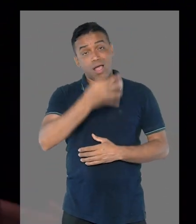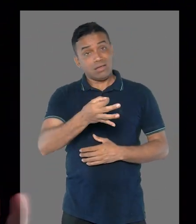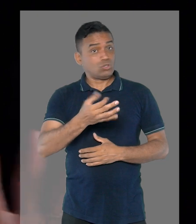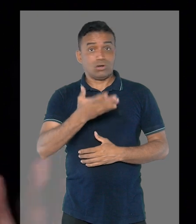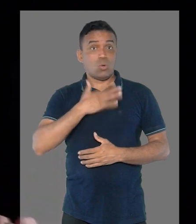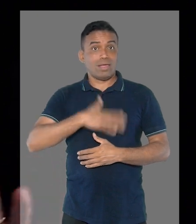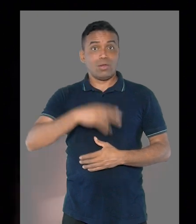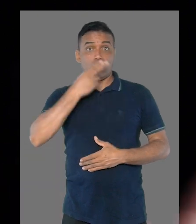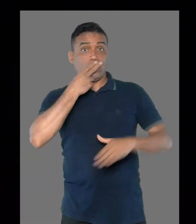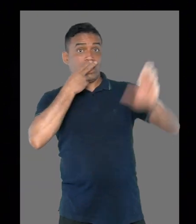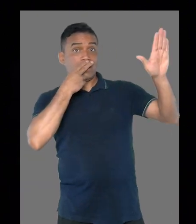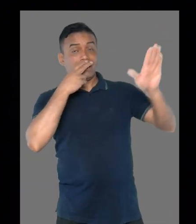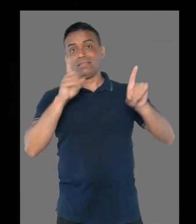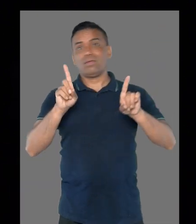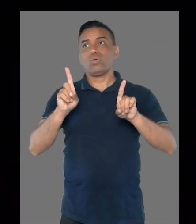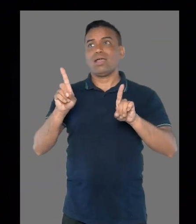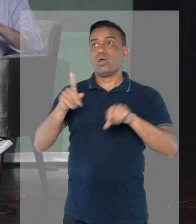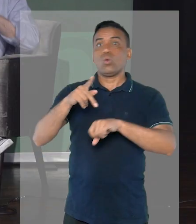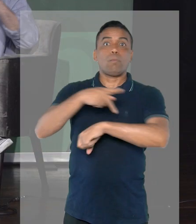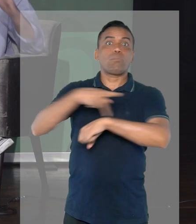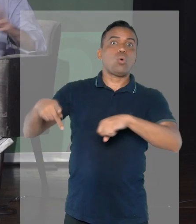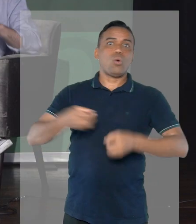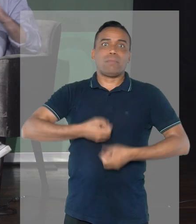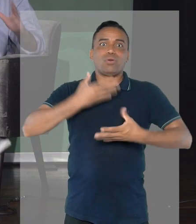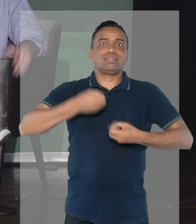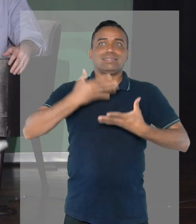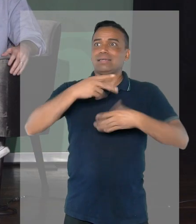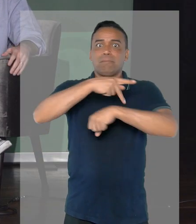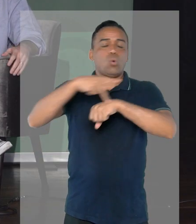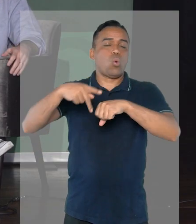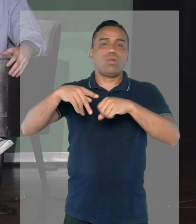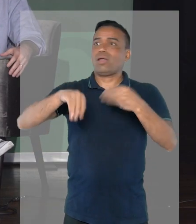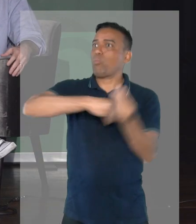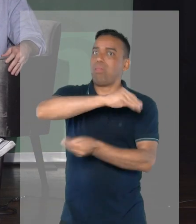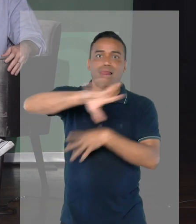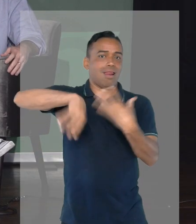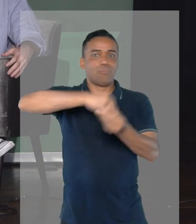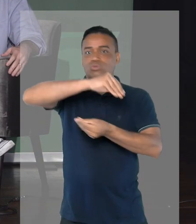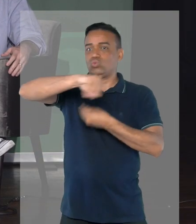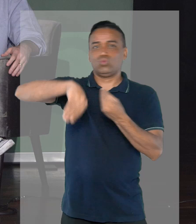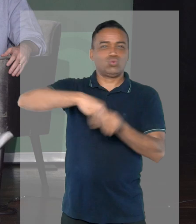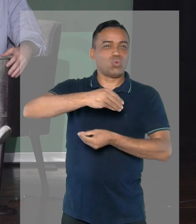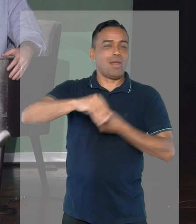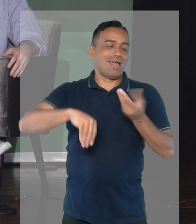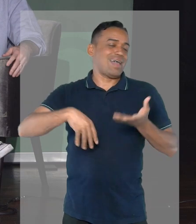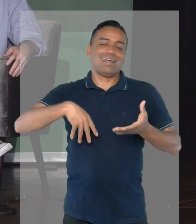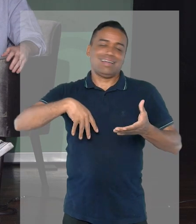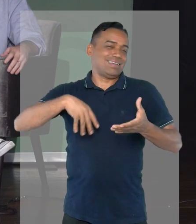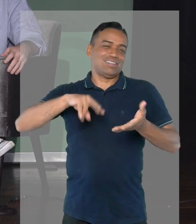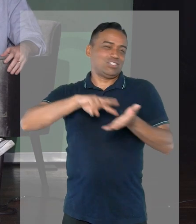assim como eu não quero Hitler, eu não quero nenhuma poesia pura. Assim. Eu quero uma poesia o mais impura possível, assim, no melhor